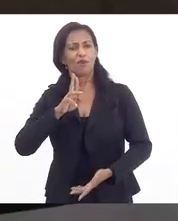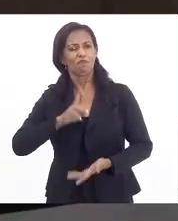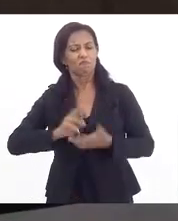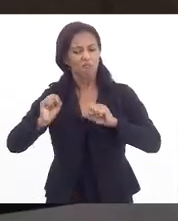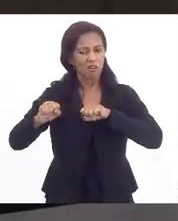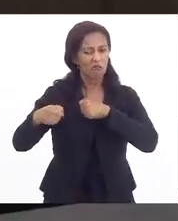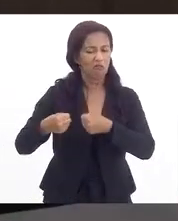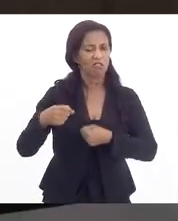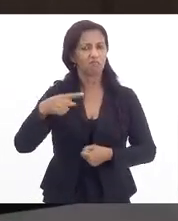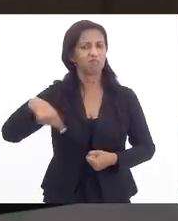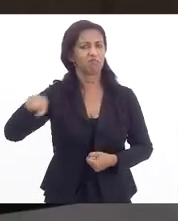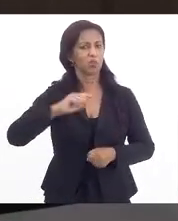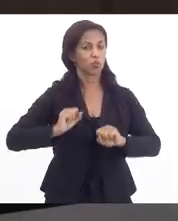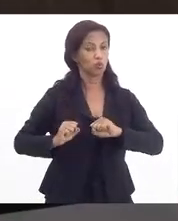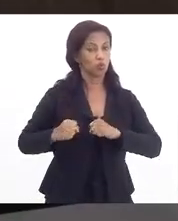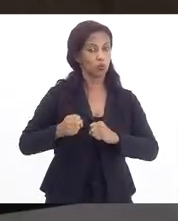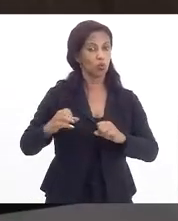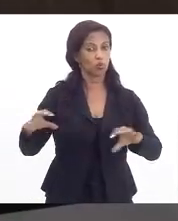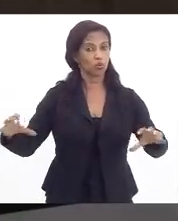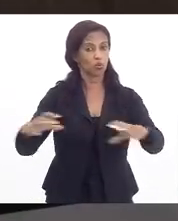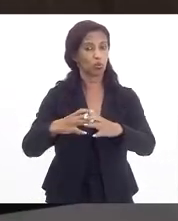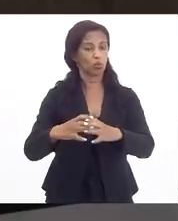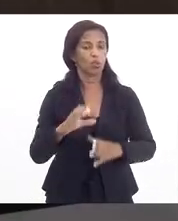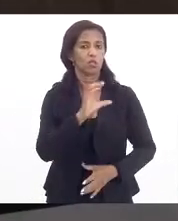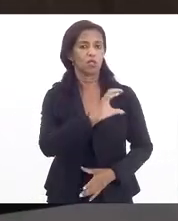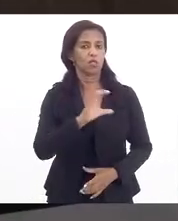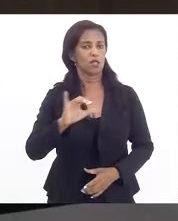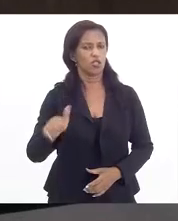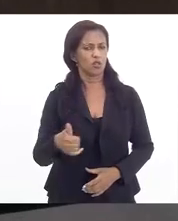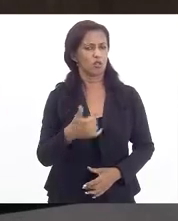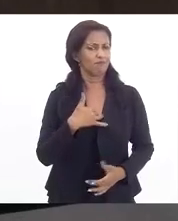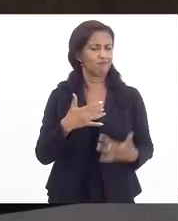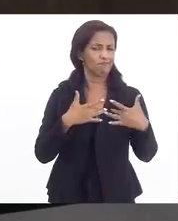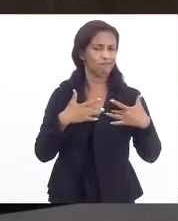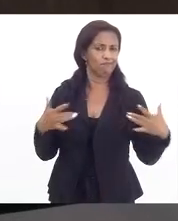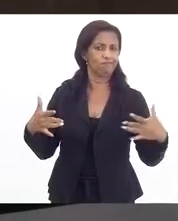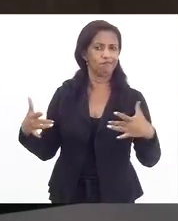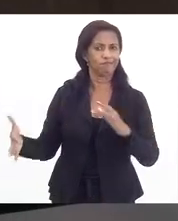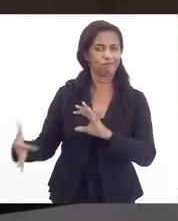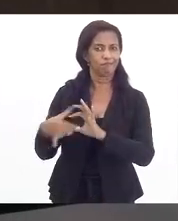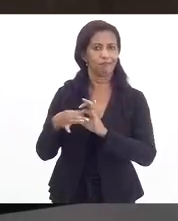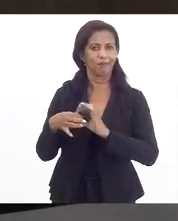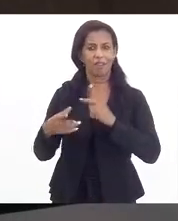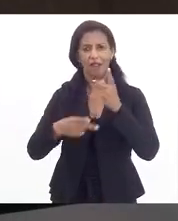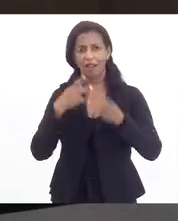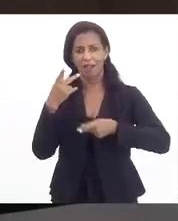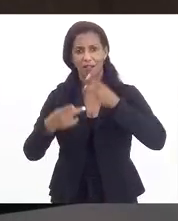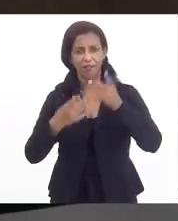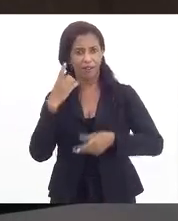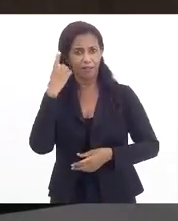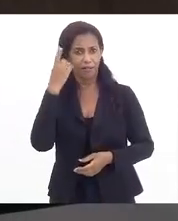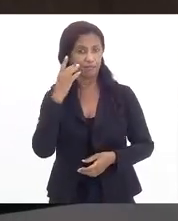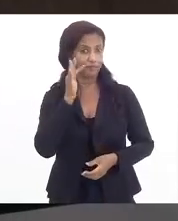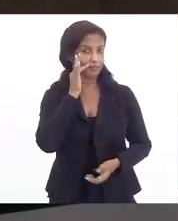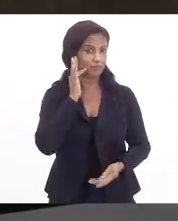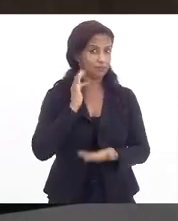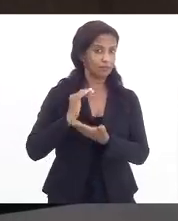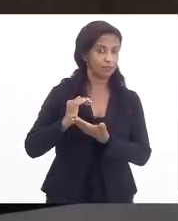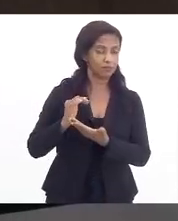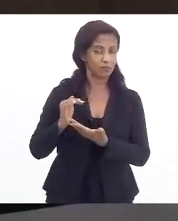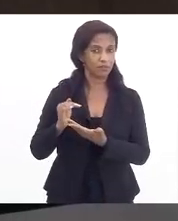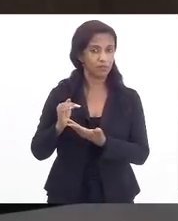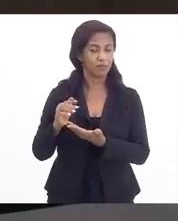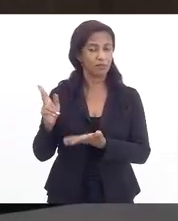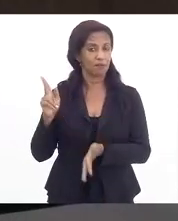pela liderança pela ccj mas quero me solidarizar aqui a fala do deputado Flávio serafini